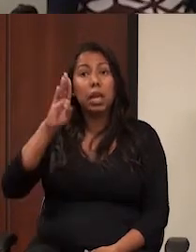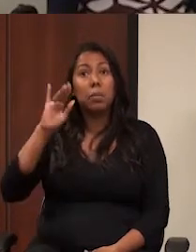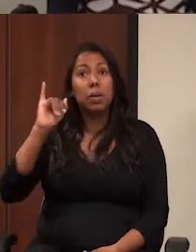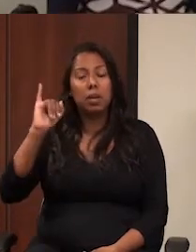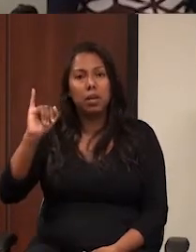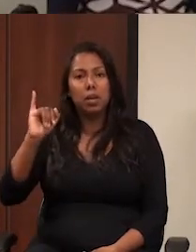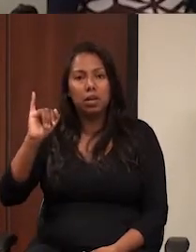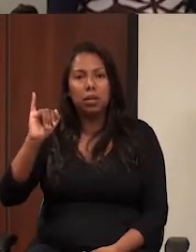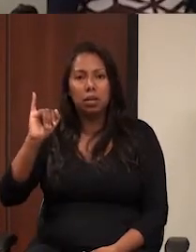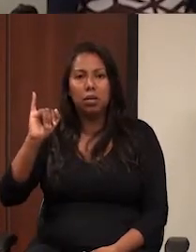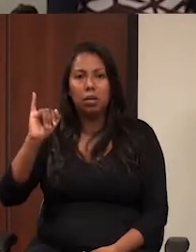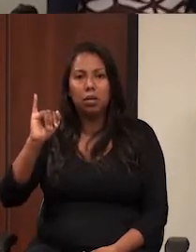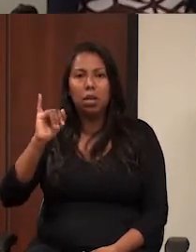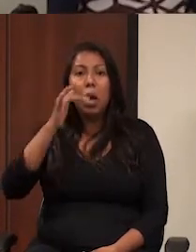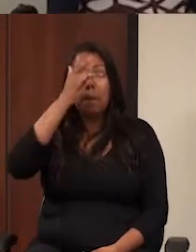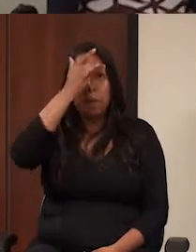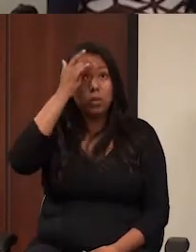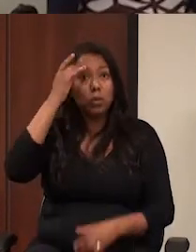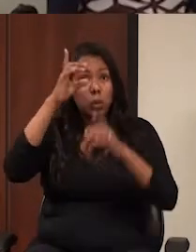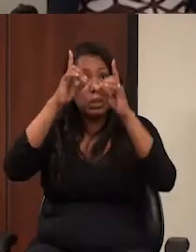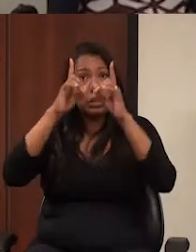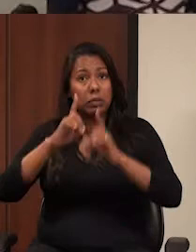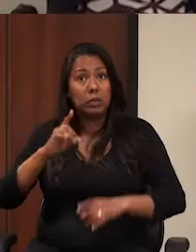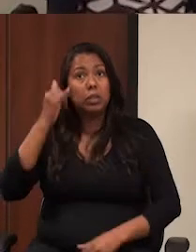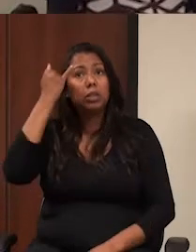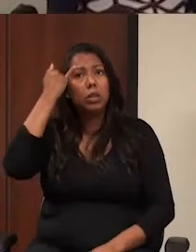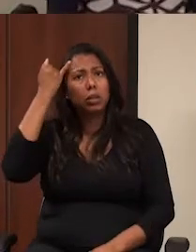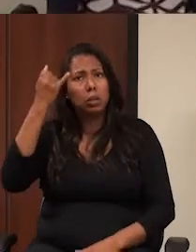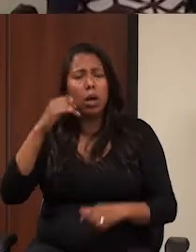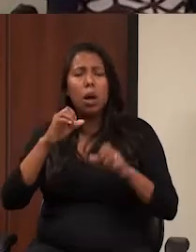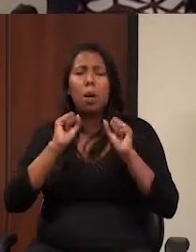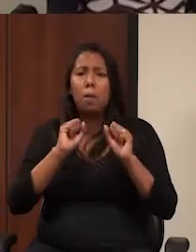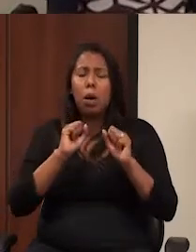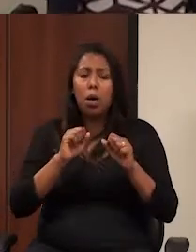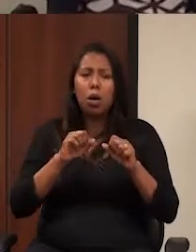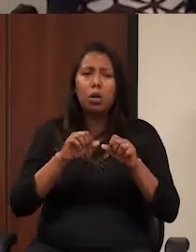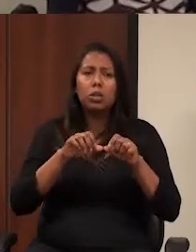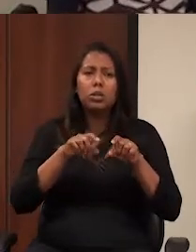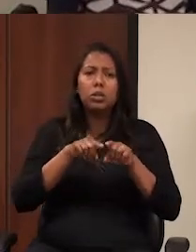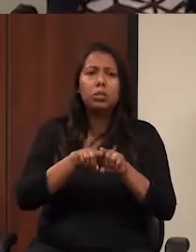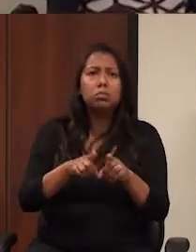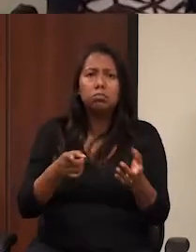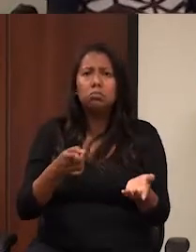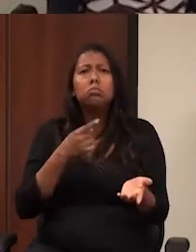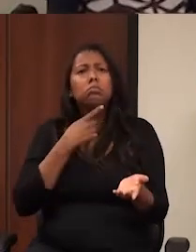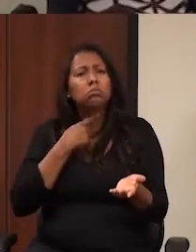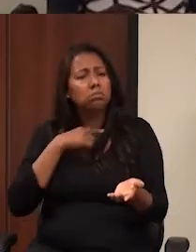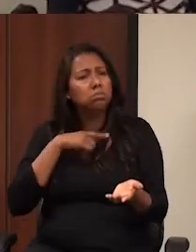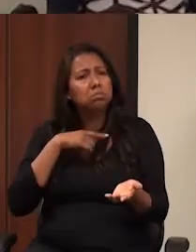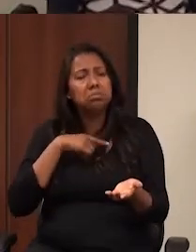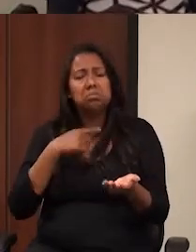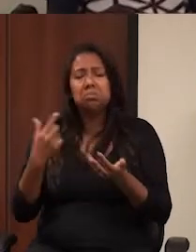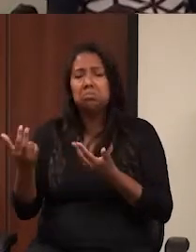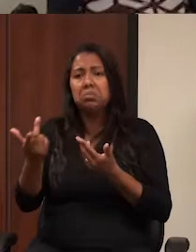para a pessoa com deficiência intelectual se expressar sexualmente, digamos assim, em termos, tem desejos como qualquer outra pessoa,